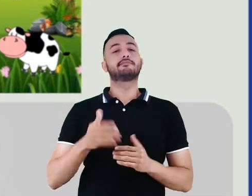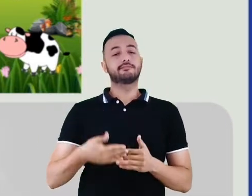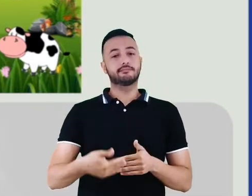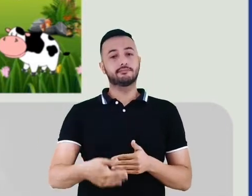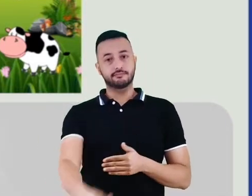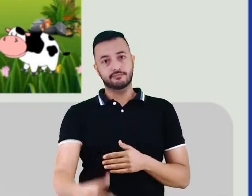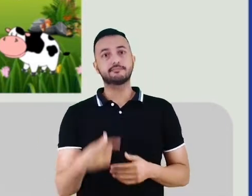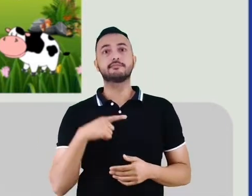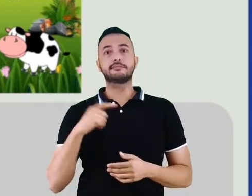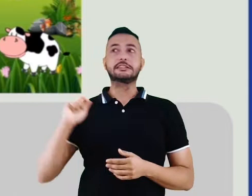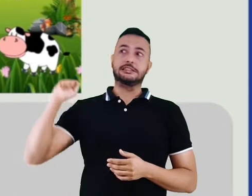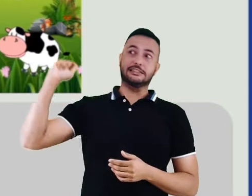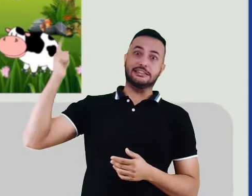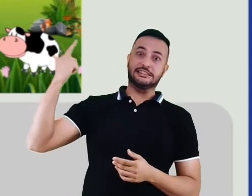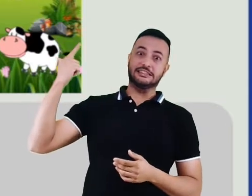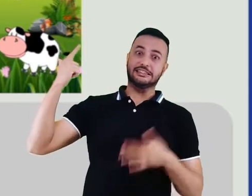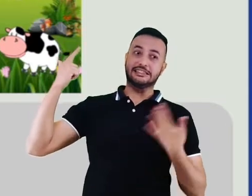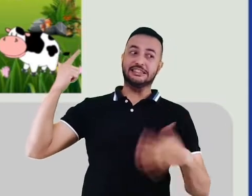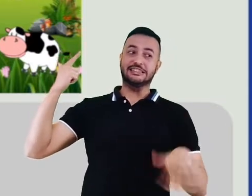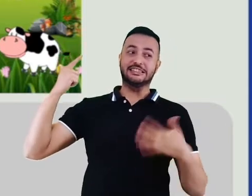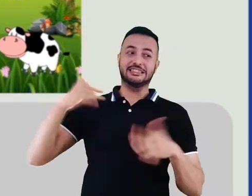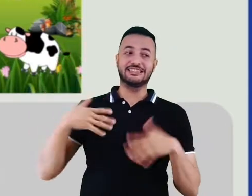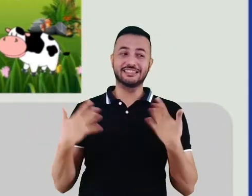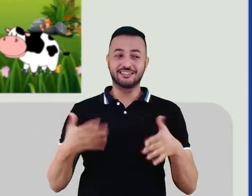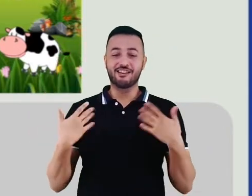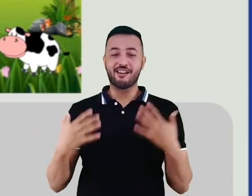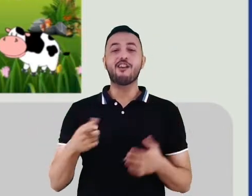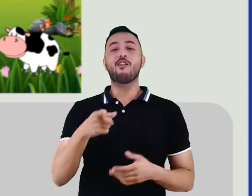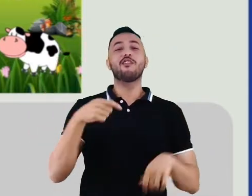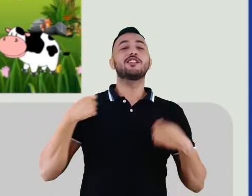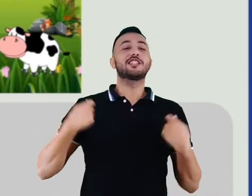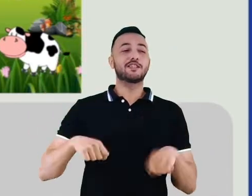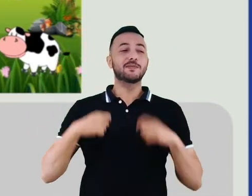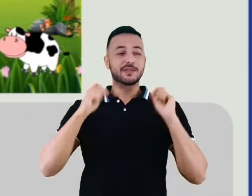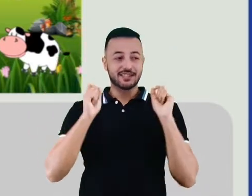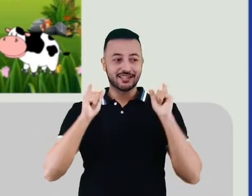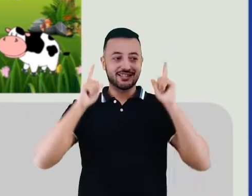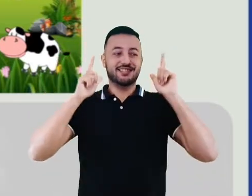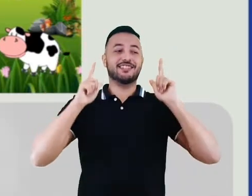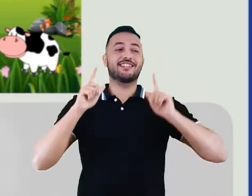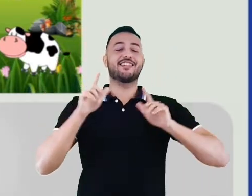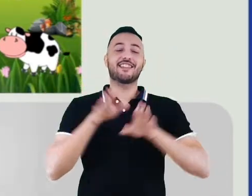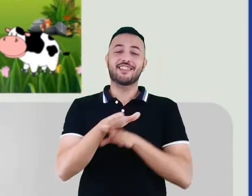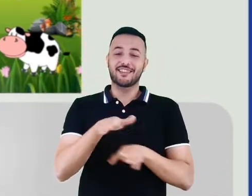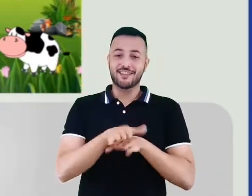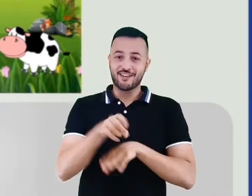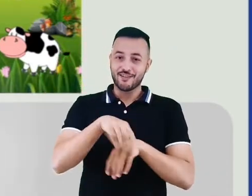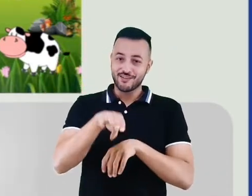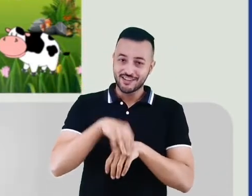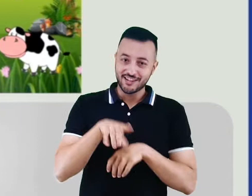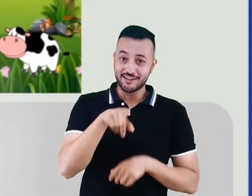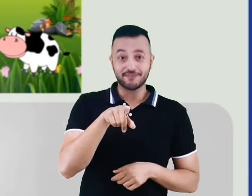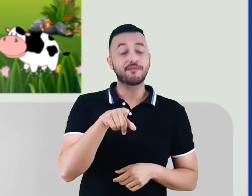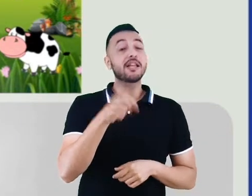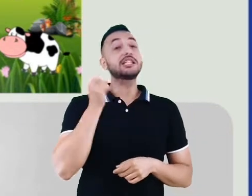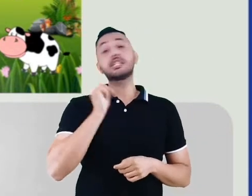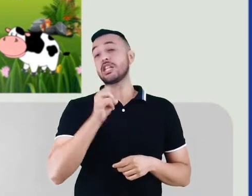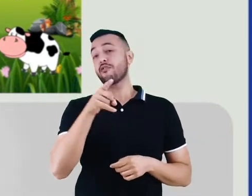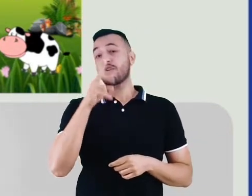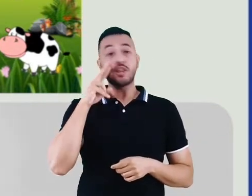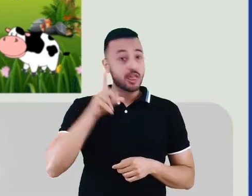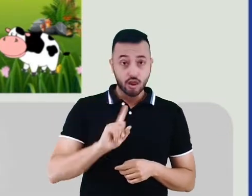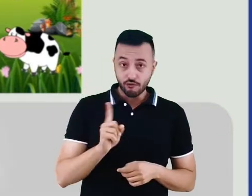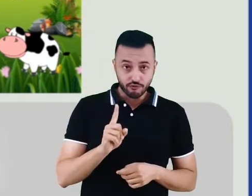aí o verão e você precisa ficar ligadinho em todas essas dicas. Então, se você não viu essa